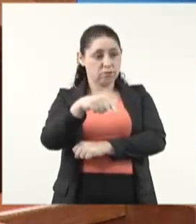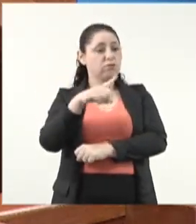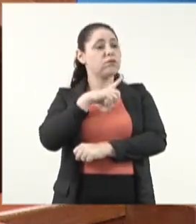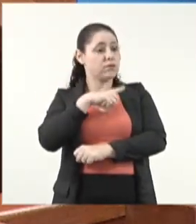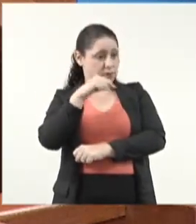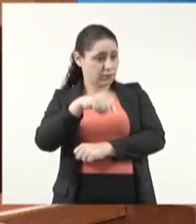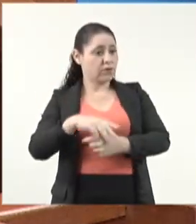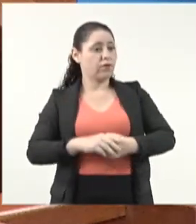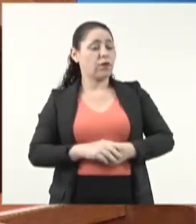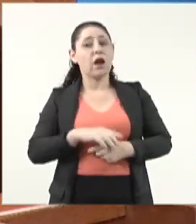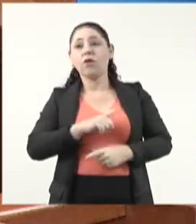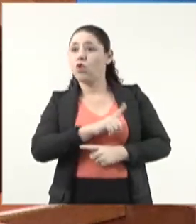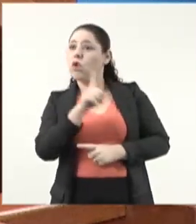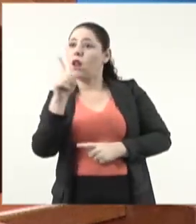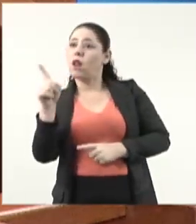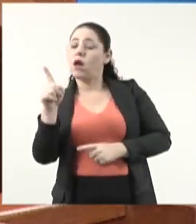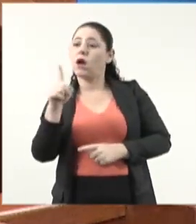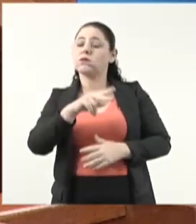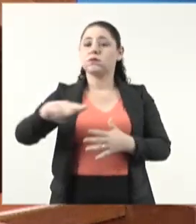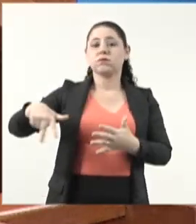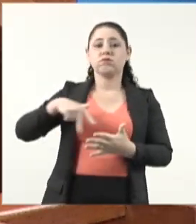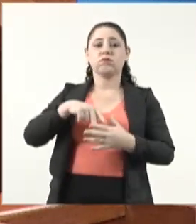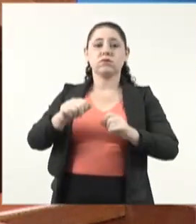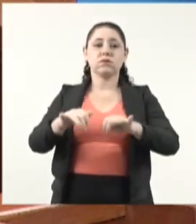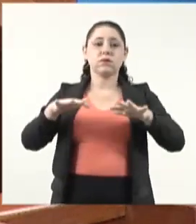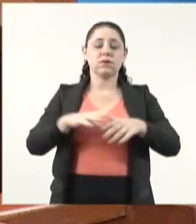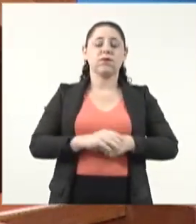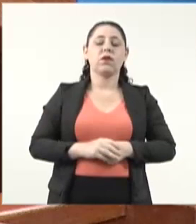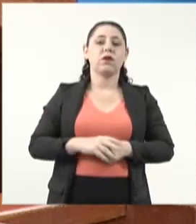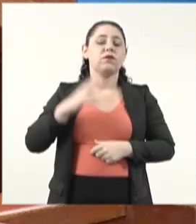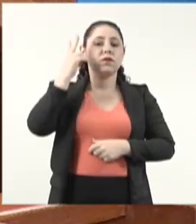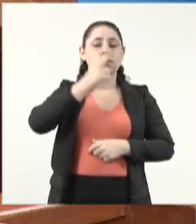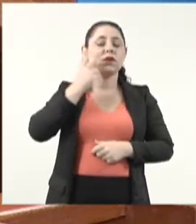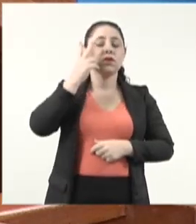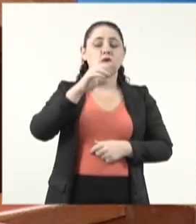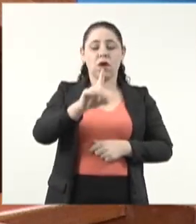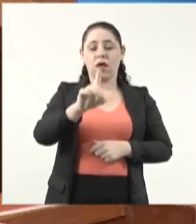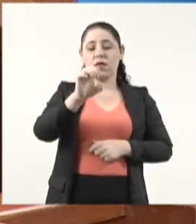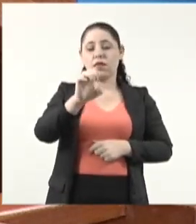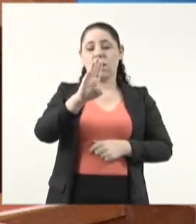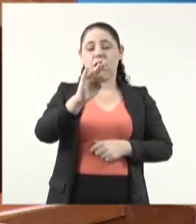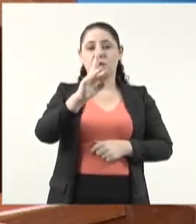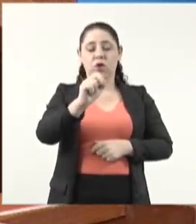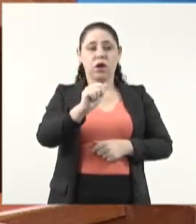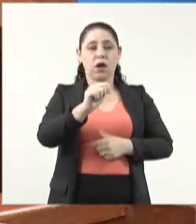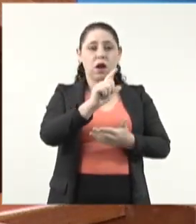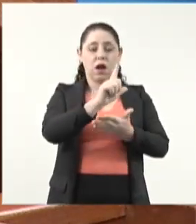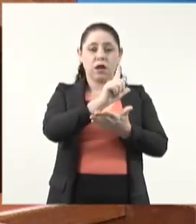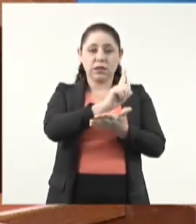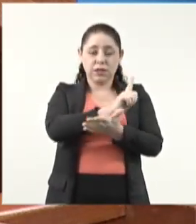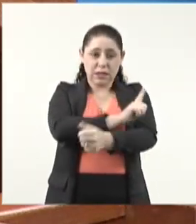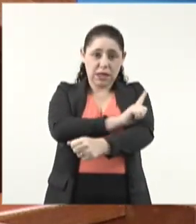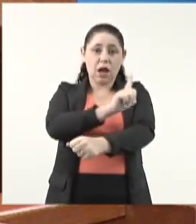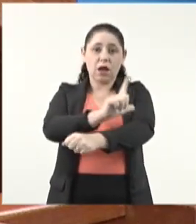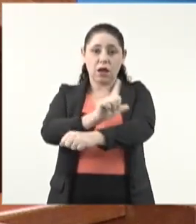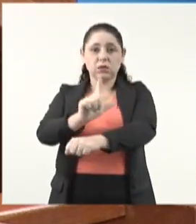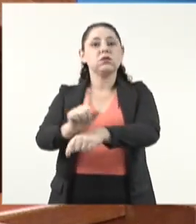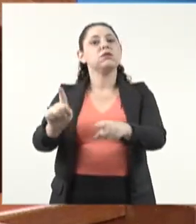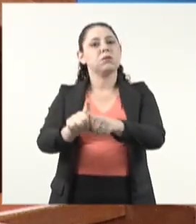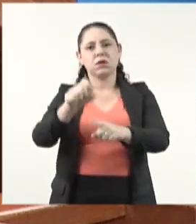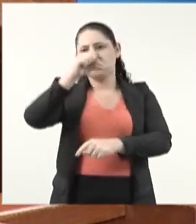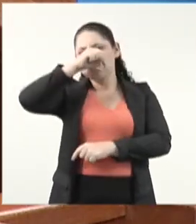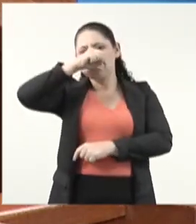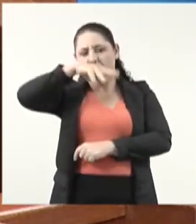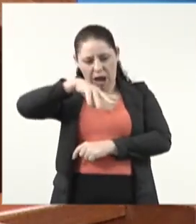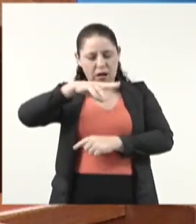é? Ela esteve lá no nosso plenário. Convidamos a vereadora Débora, que é de Guia Lopes da Laguna, que também foi agredida